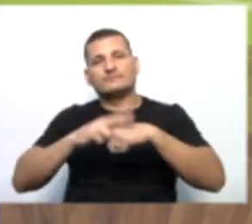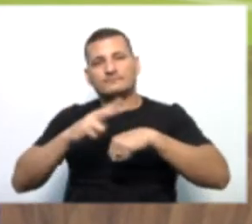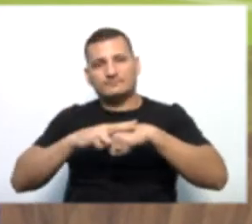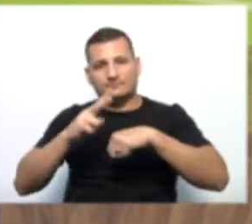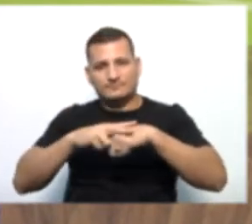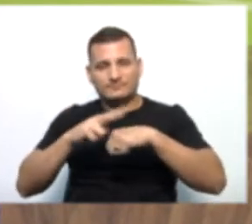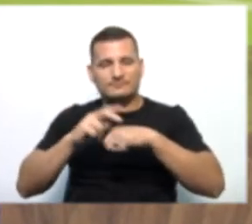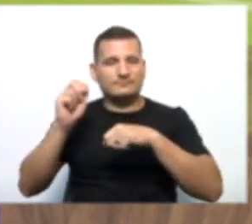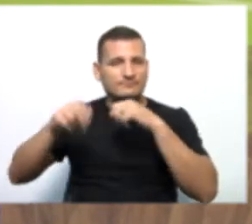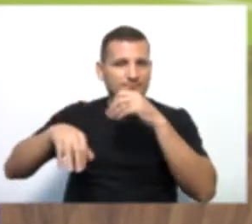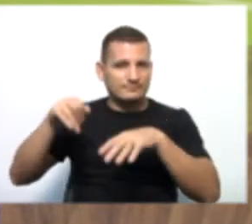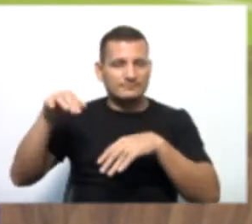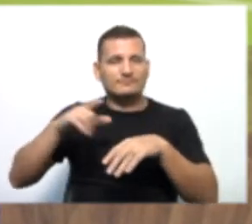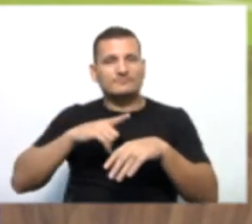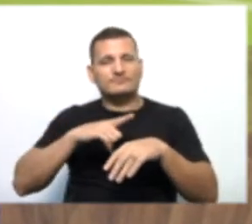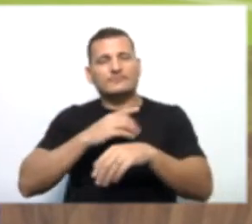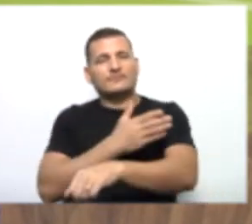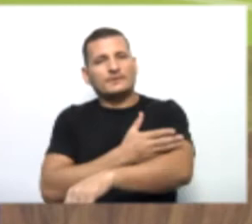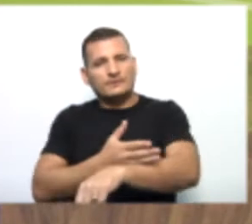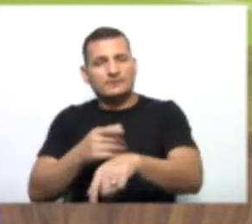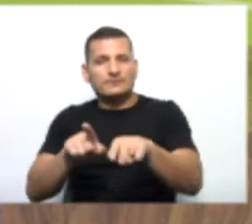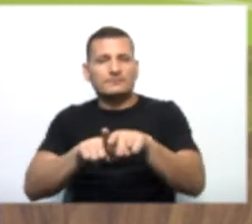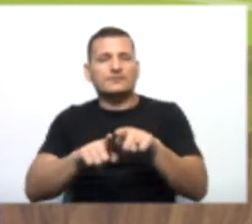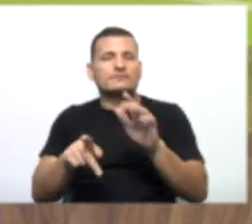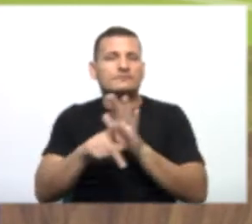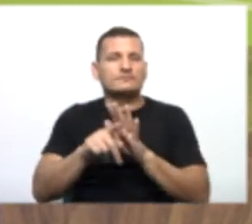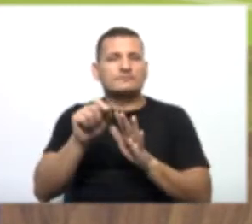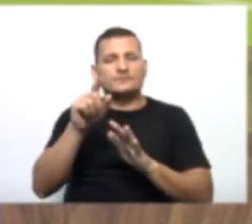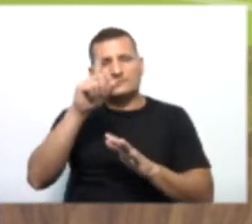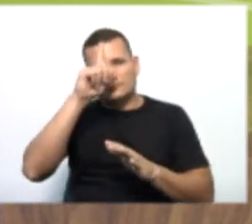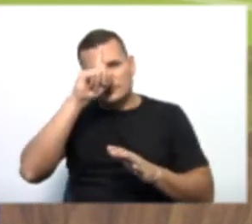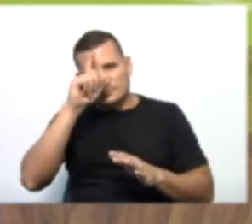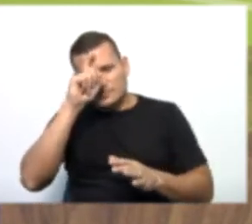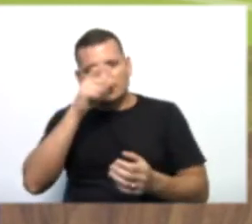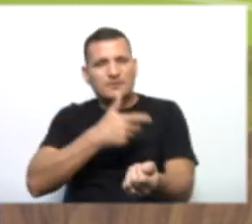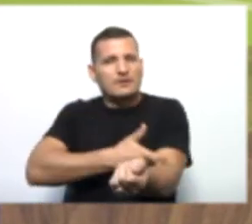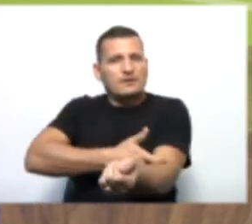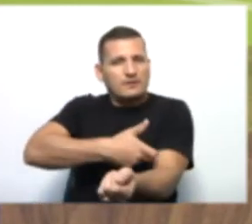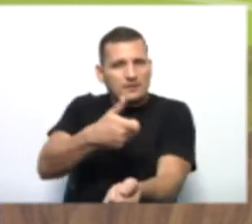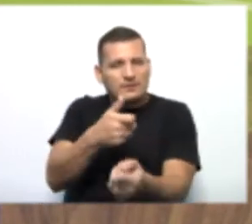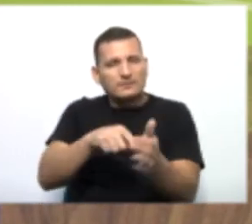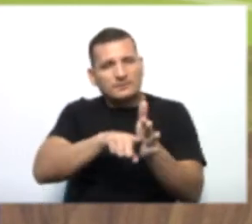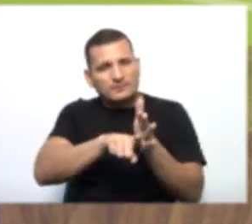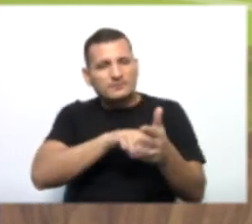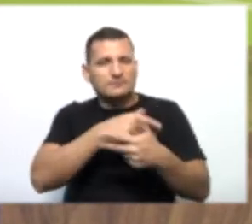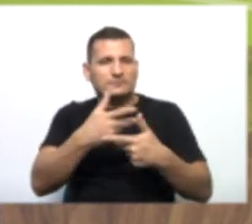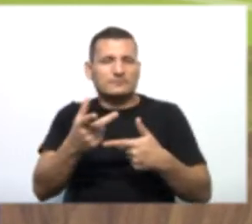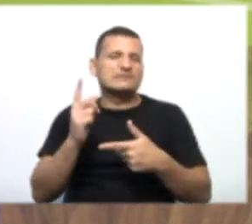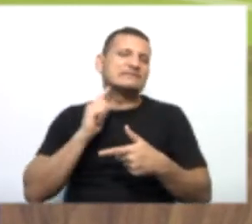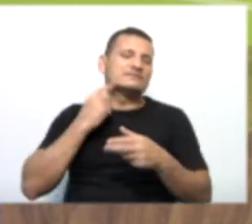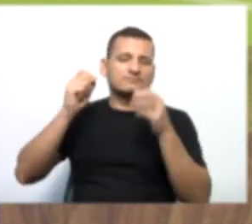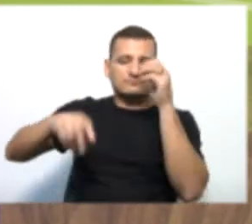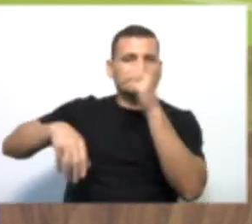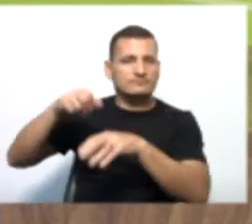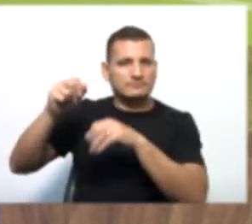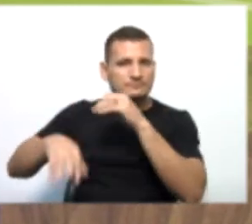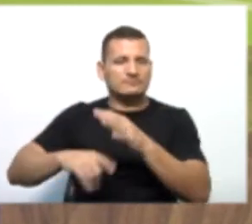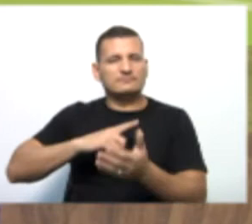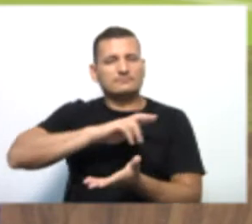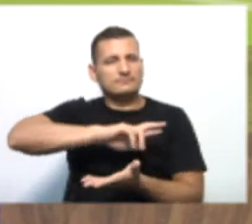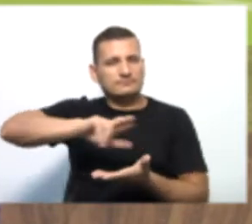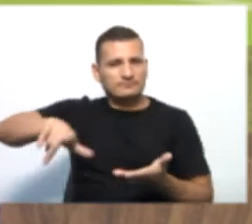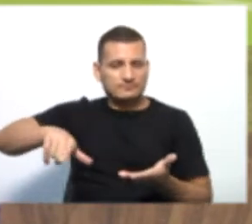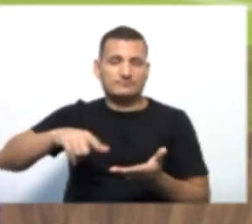a branca para resíduos de ambulatório, hospitais, né? E, enfim, tantas outras aí que nós